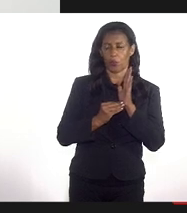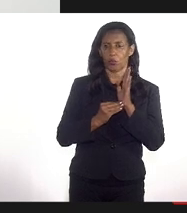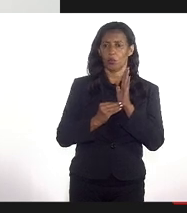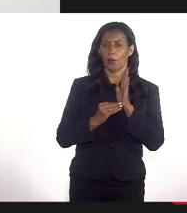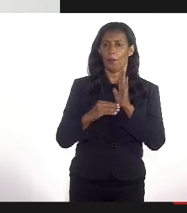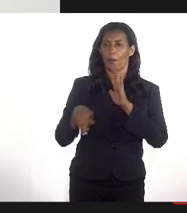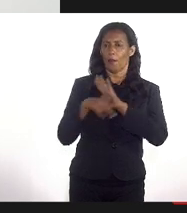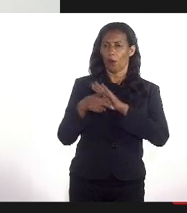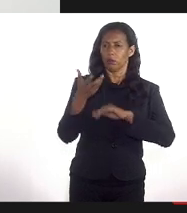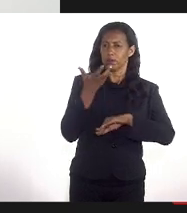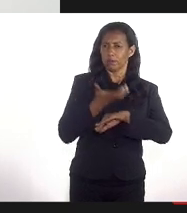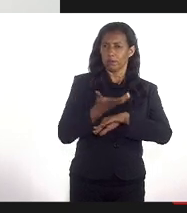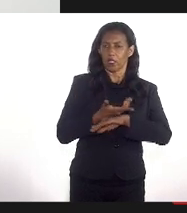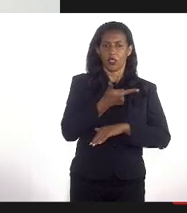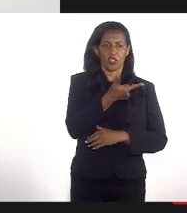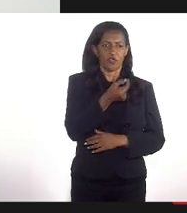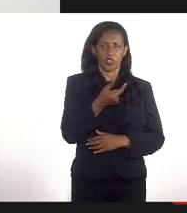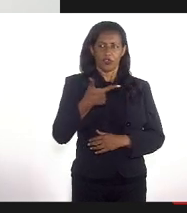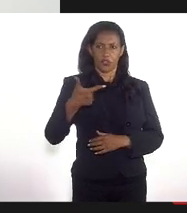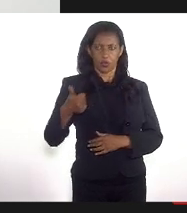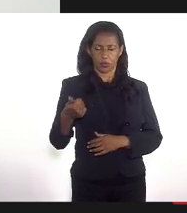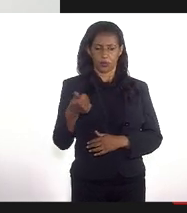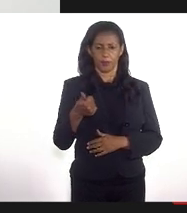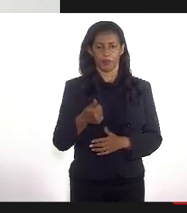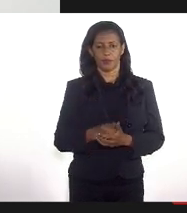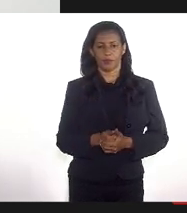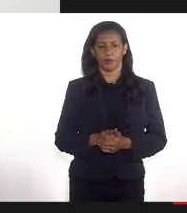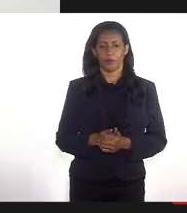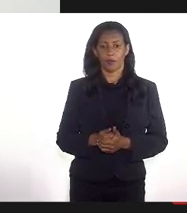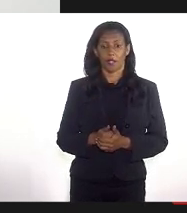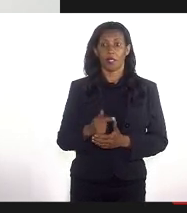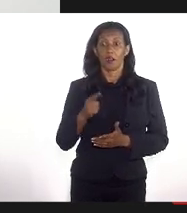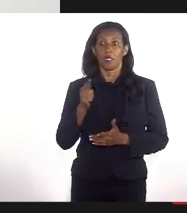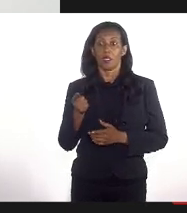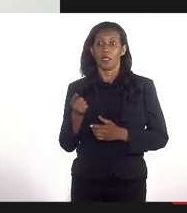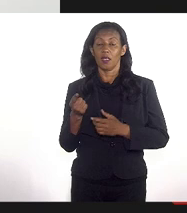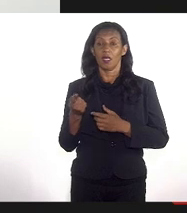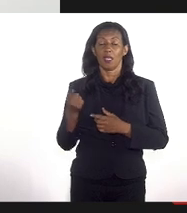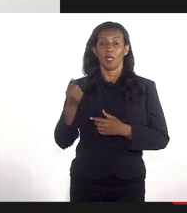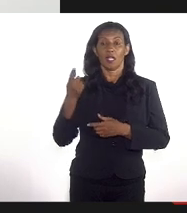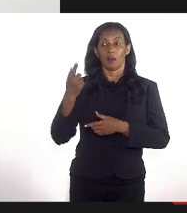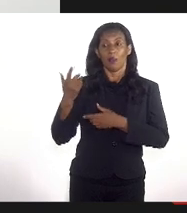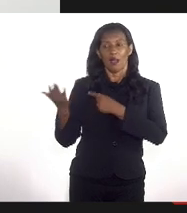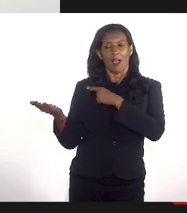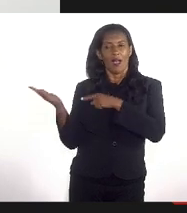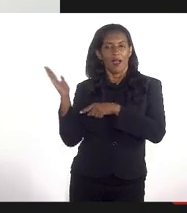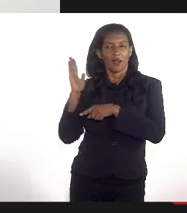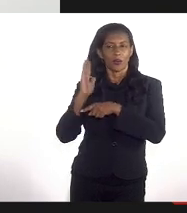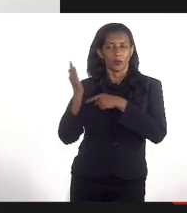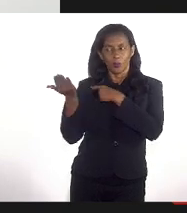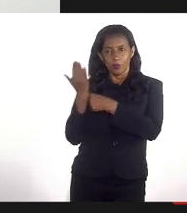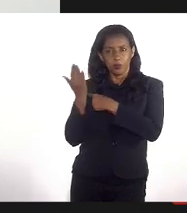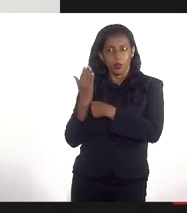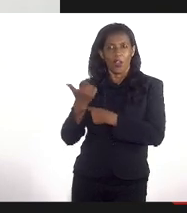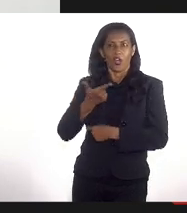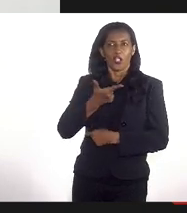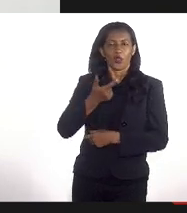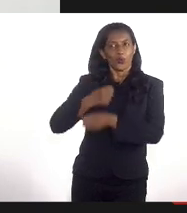programático do ano de 2021 e a recuperação do ano de 2020.